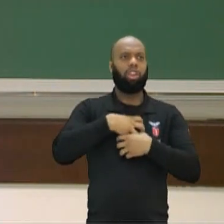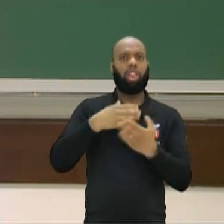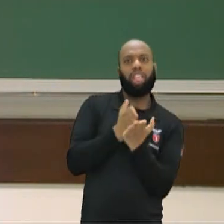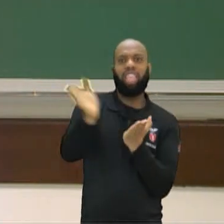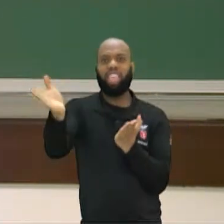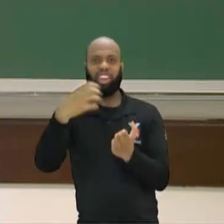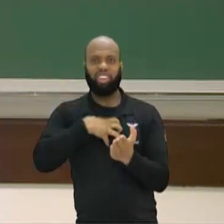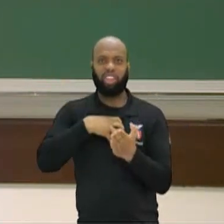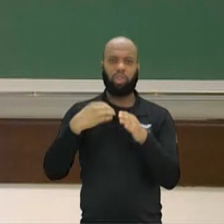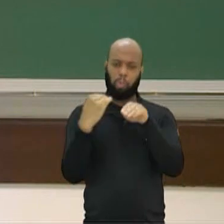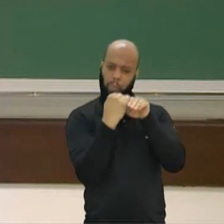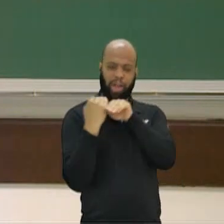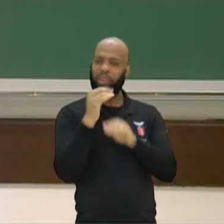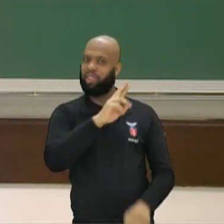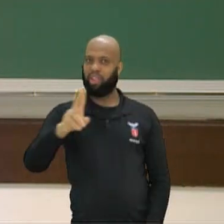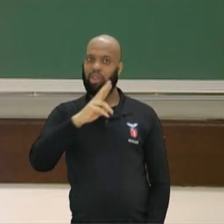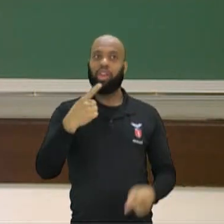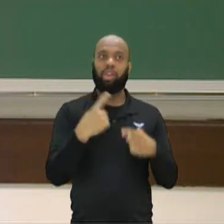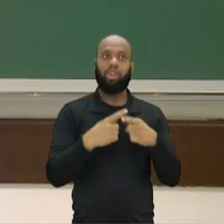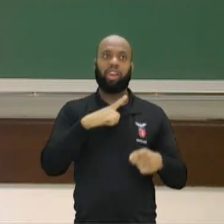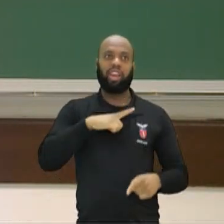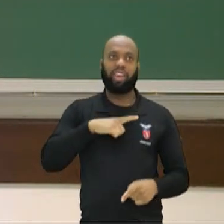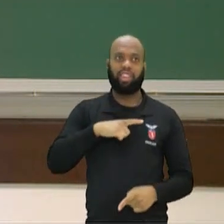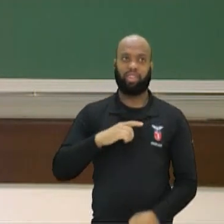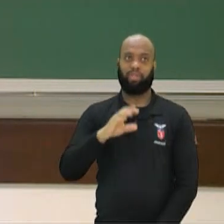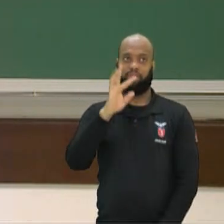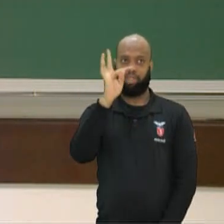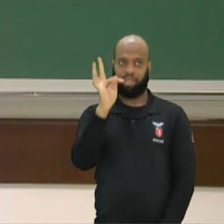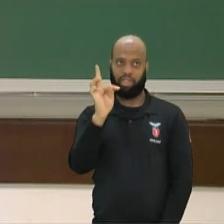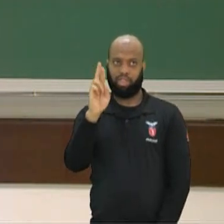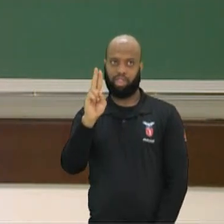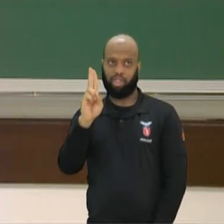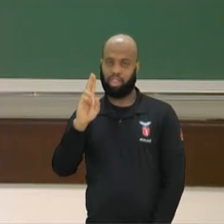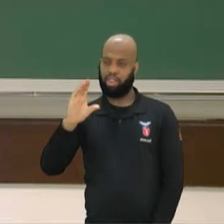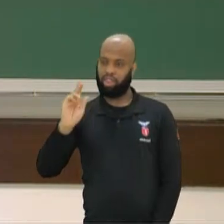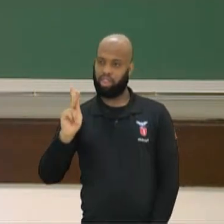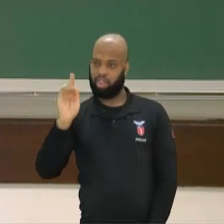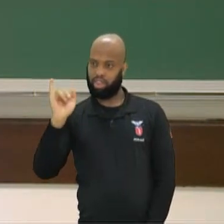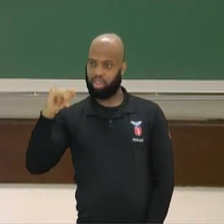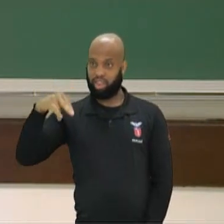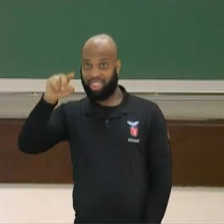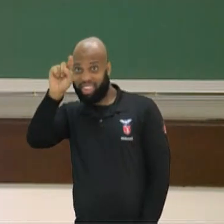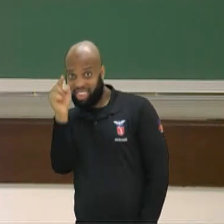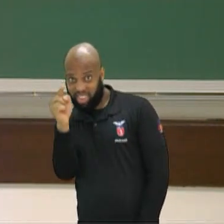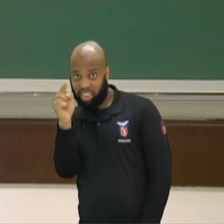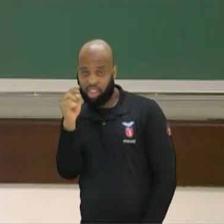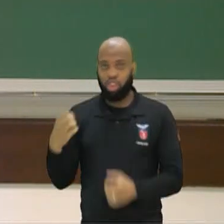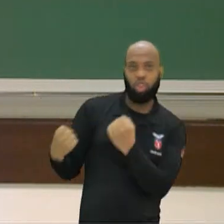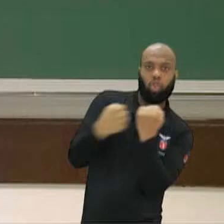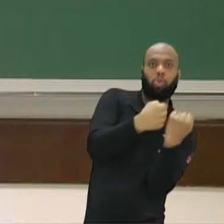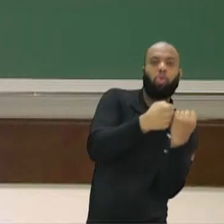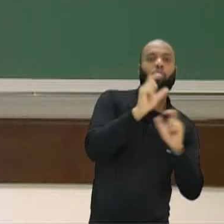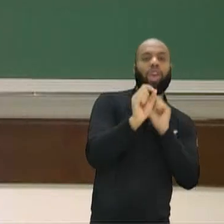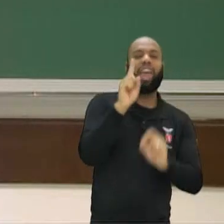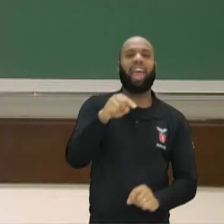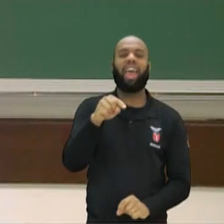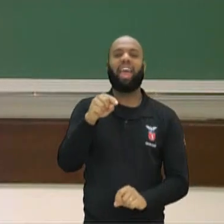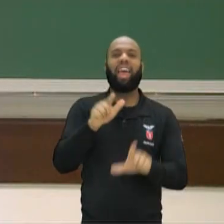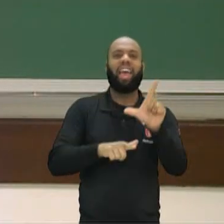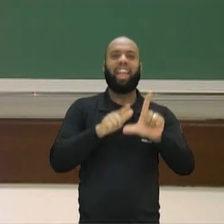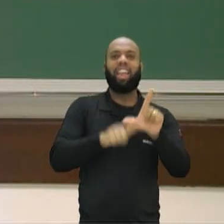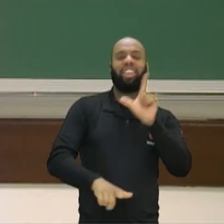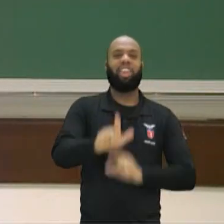dessa forma padrão. Aquele apóstrofo que está ali, ele substitui a letra G do ING,